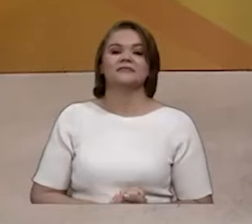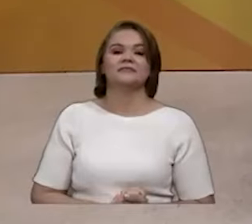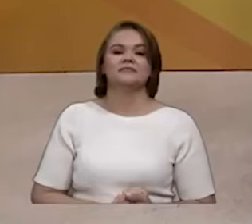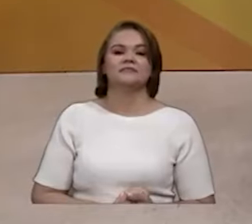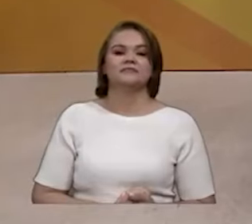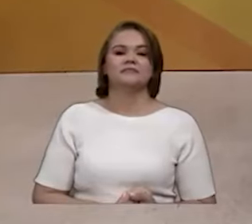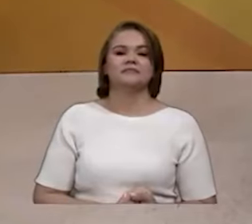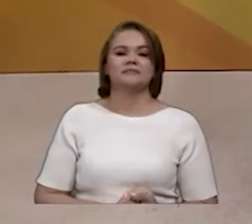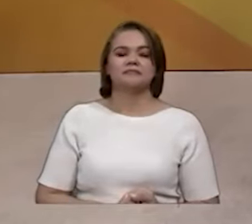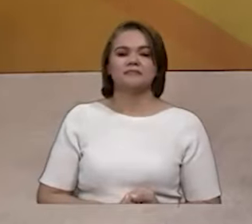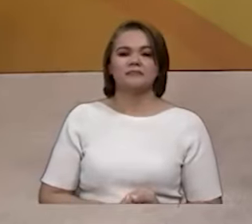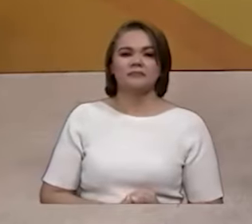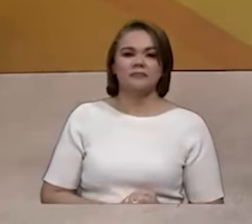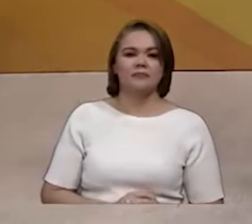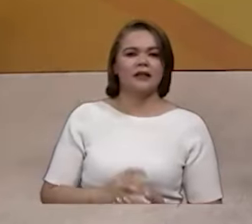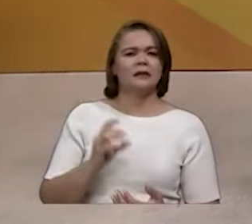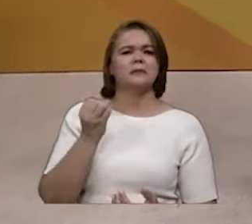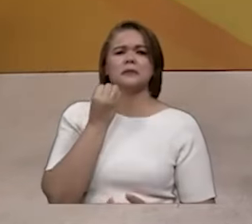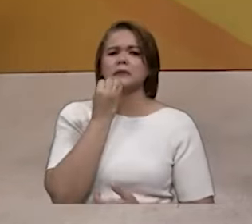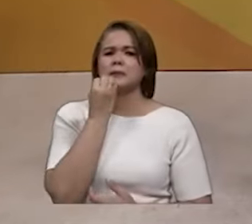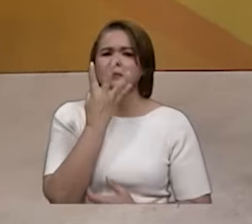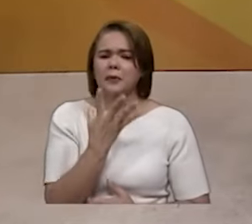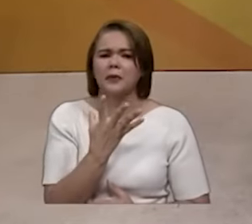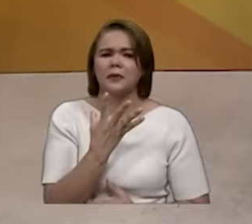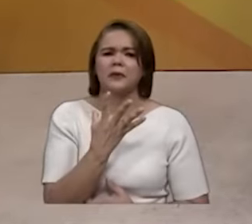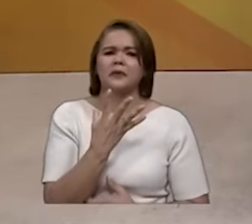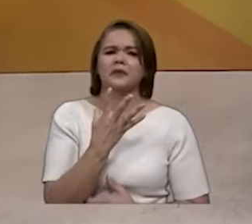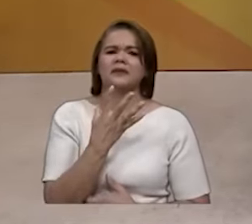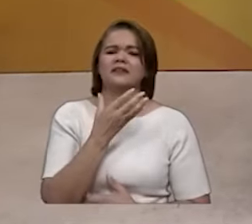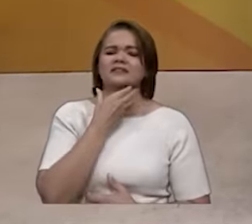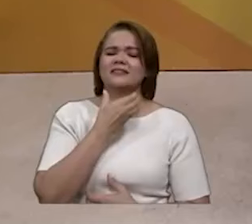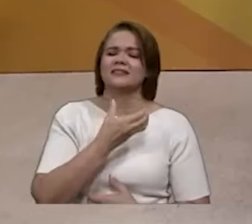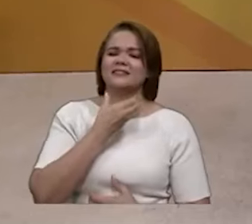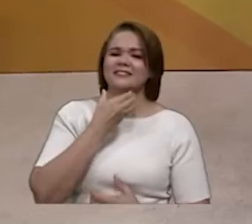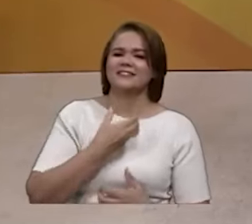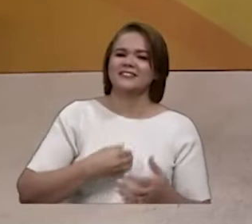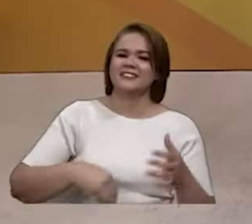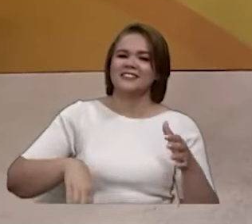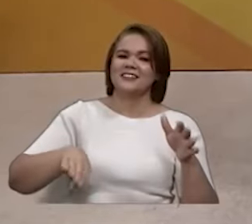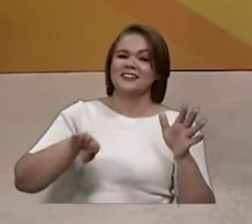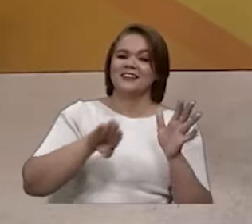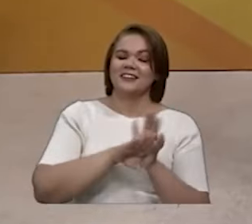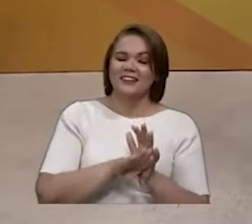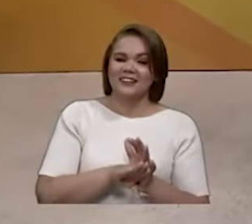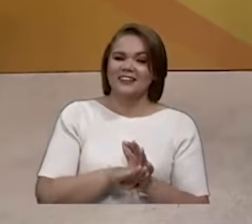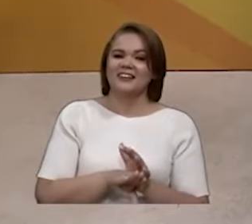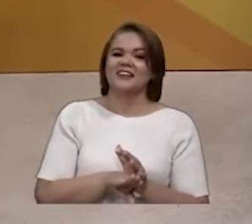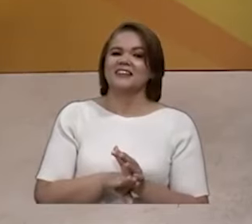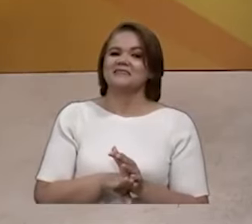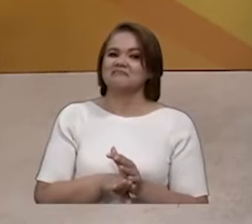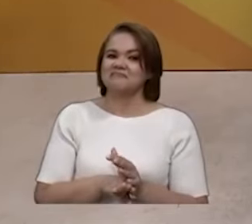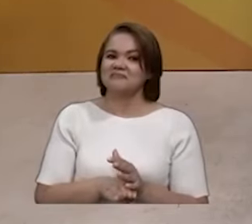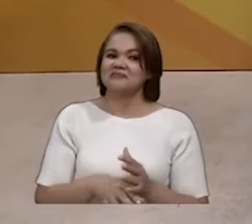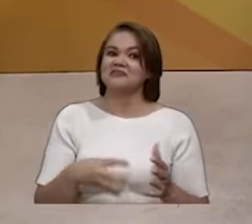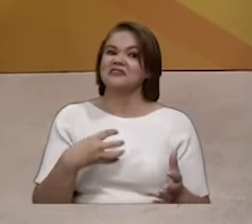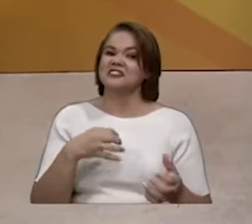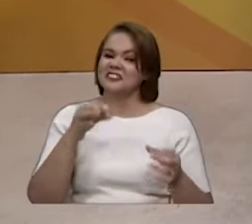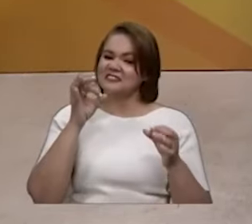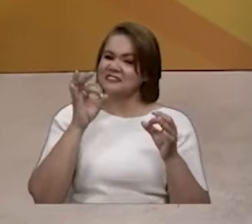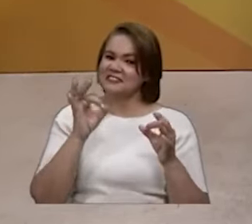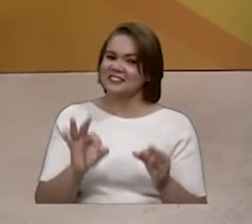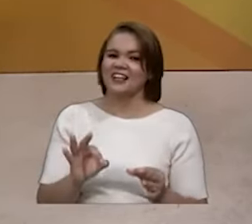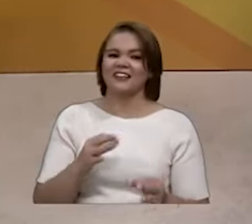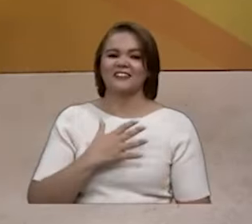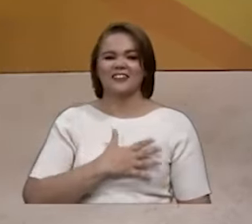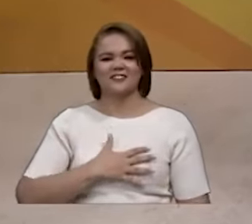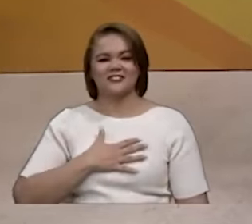Com certeza. Muito bom, minha gente. Dezembro tá chegando daquele jeitinho certo, do jeito que a gente